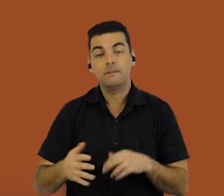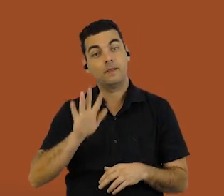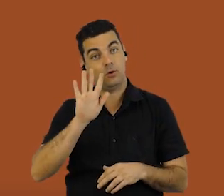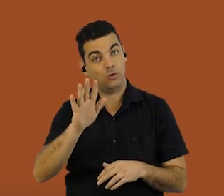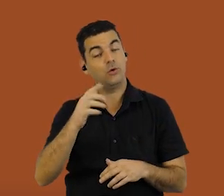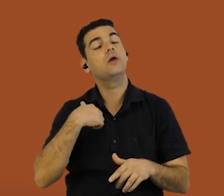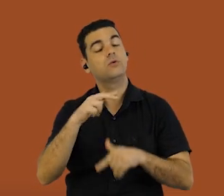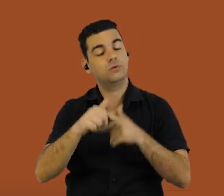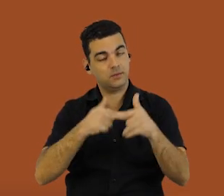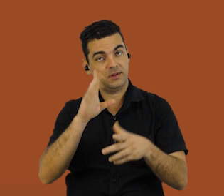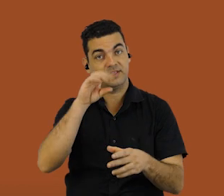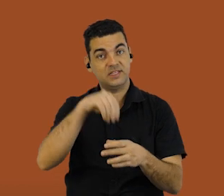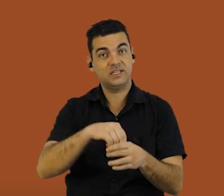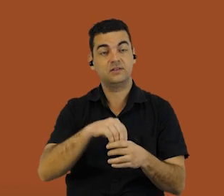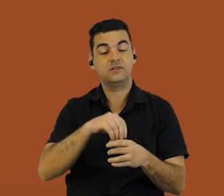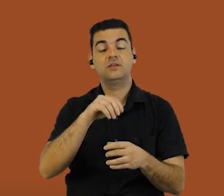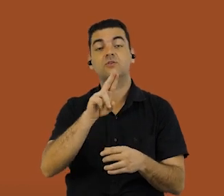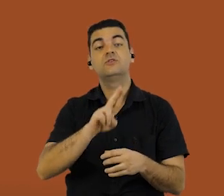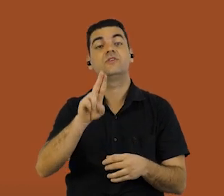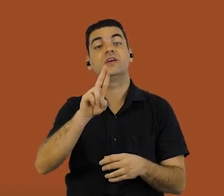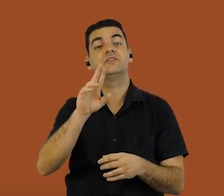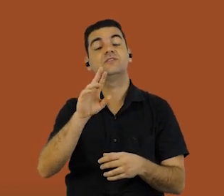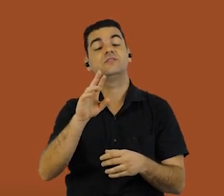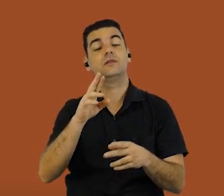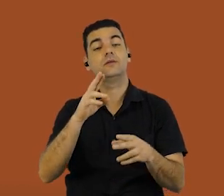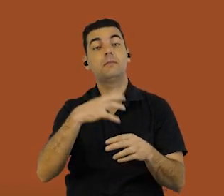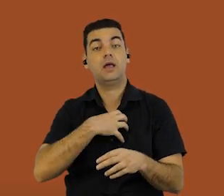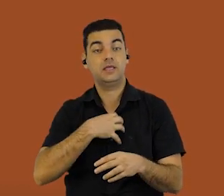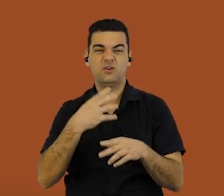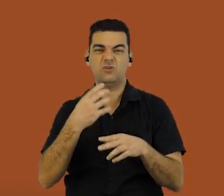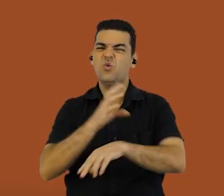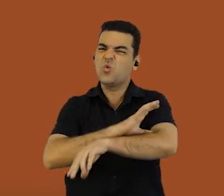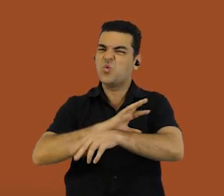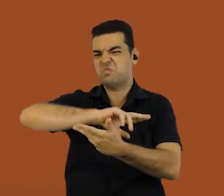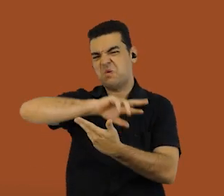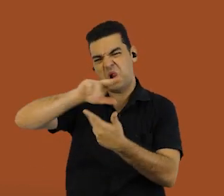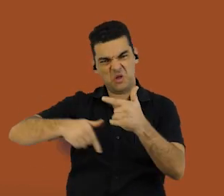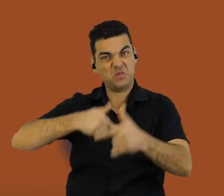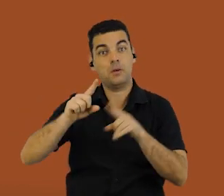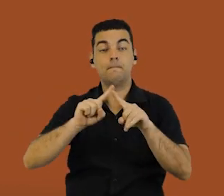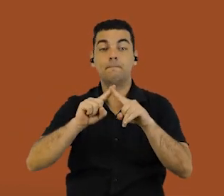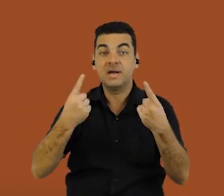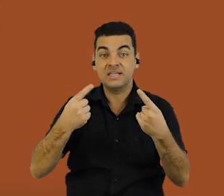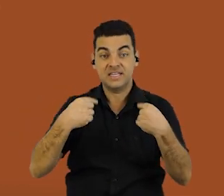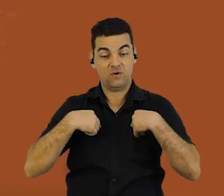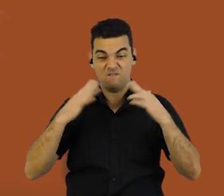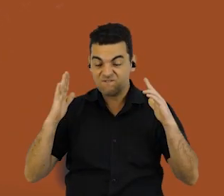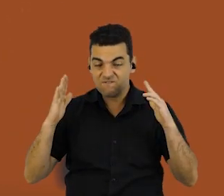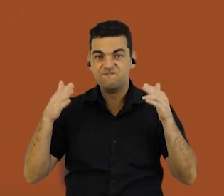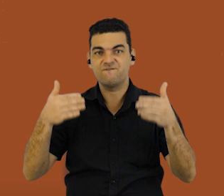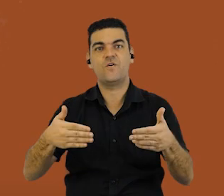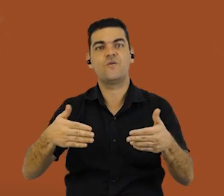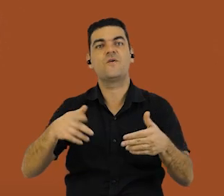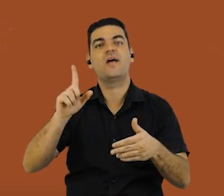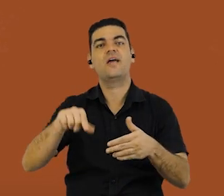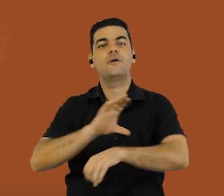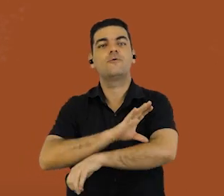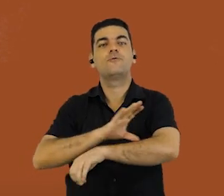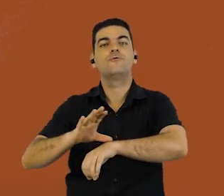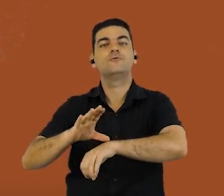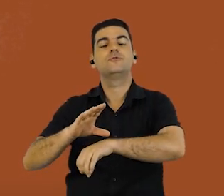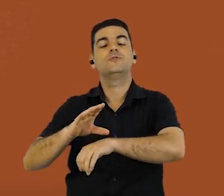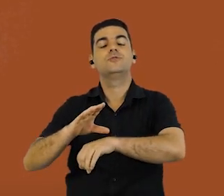né, da Universidade Federal da Bahia, dou aula para vários cursos, mas tenho tido uma dedicação especial para os cursos